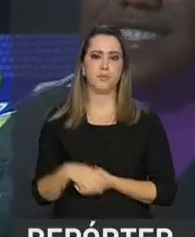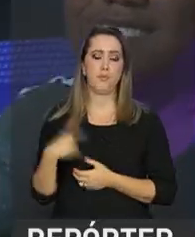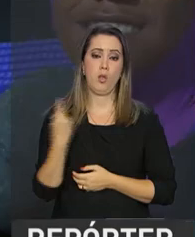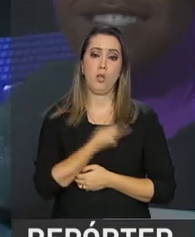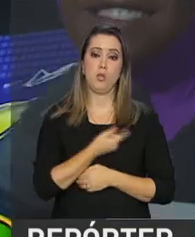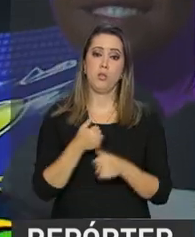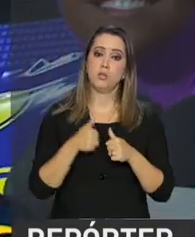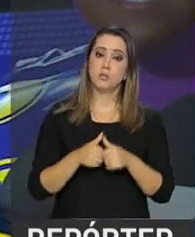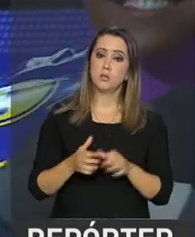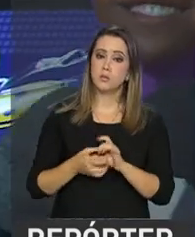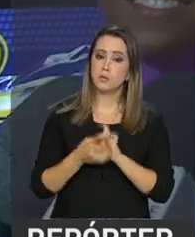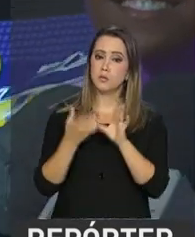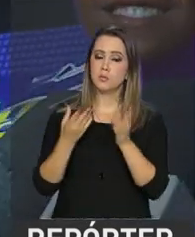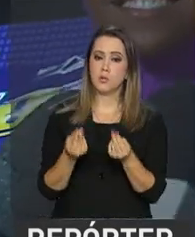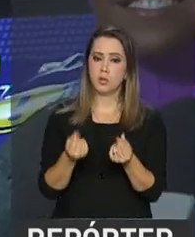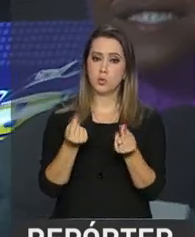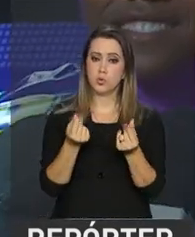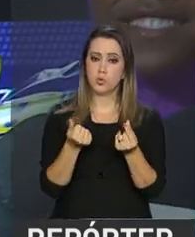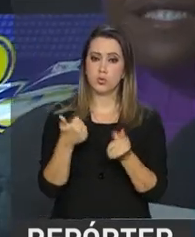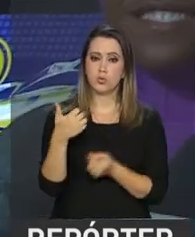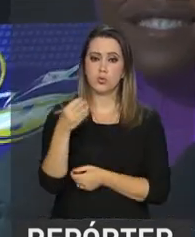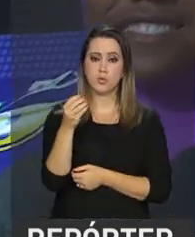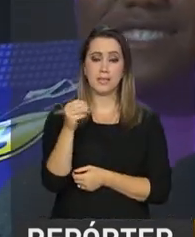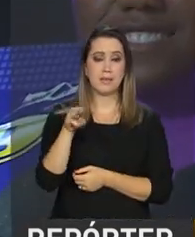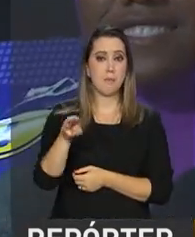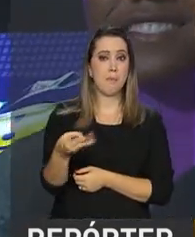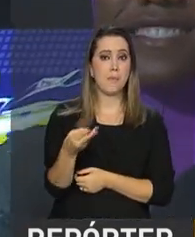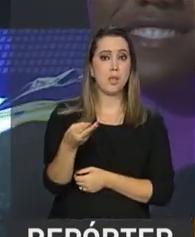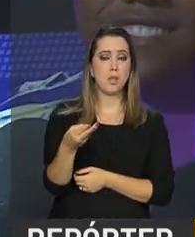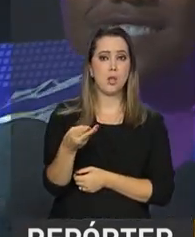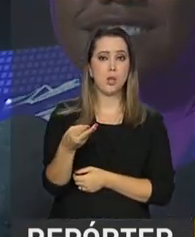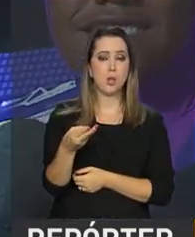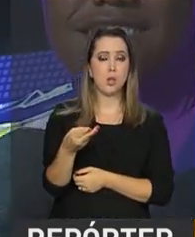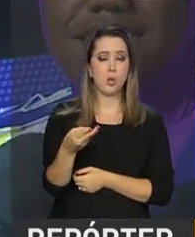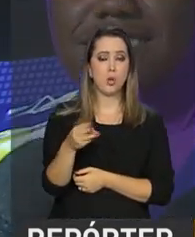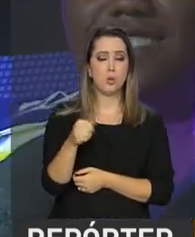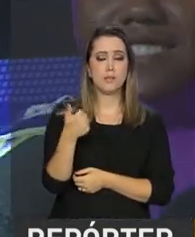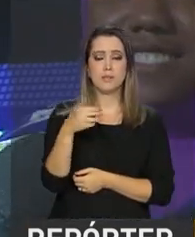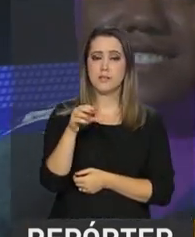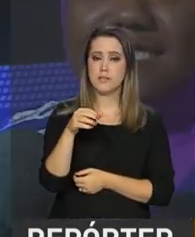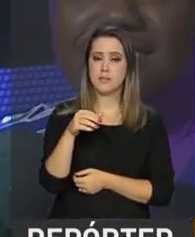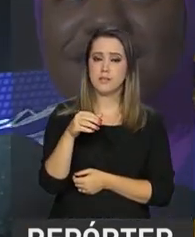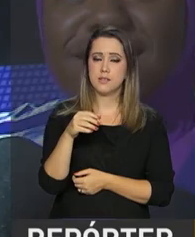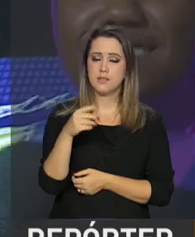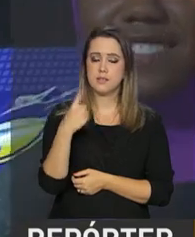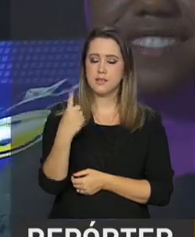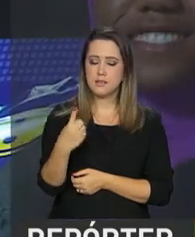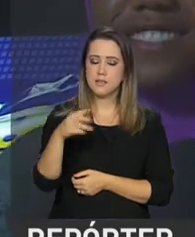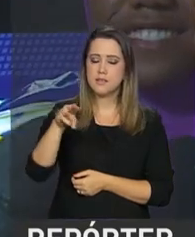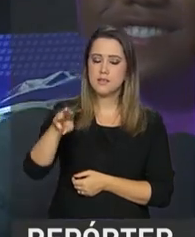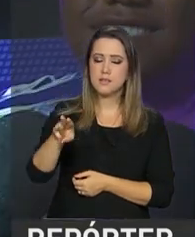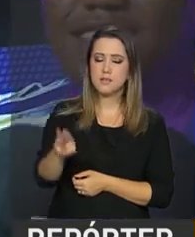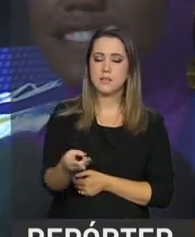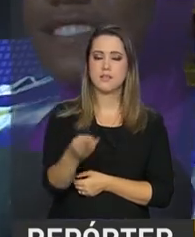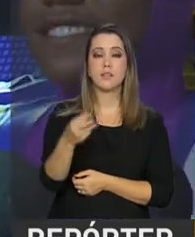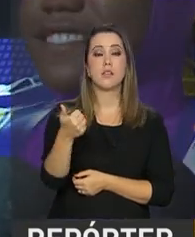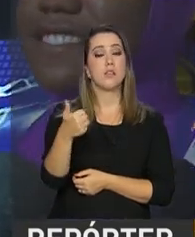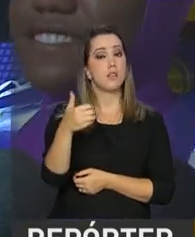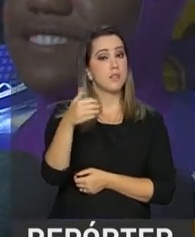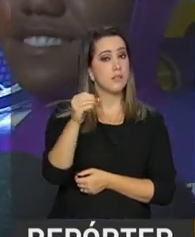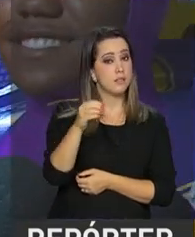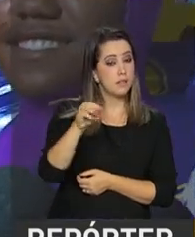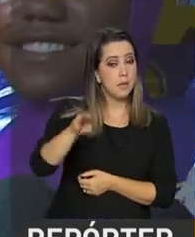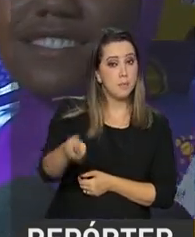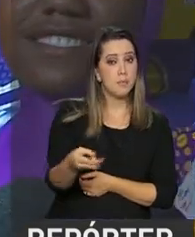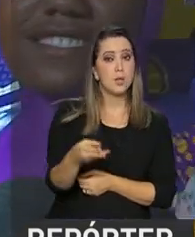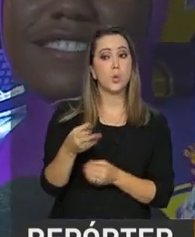estamos liberando e anunciando 100 milhões de preservativos distribuídos para todos os estados brasileiros no Carnaval, e